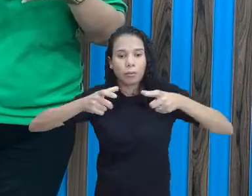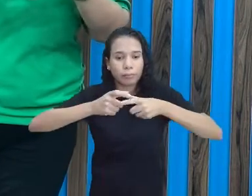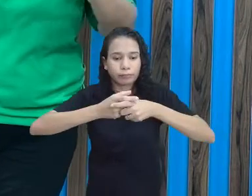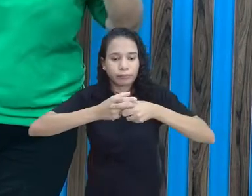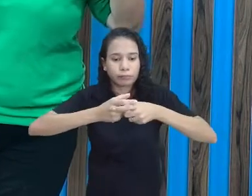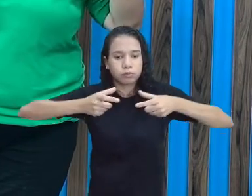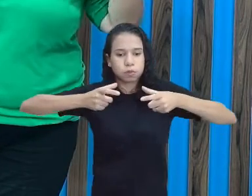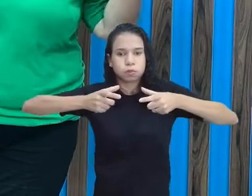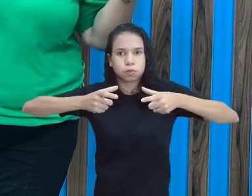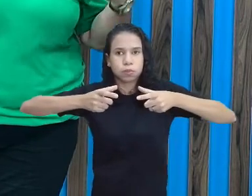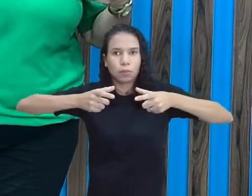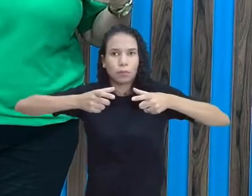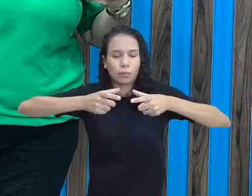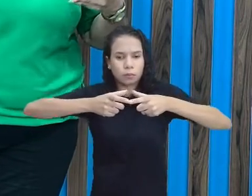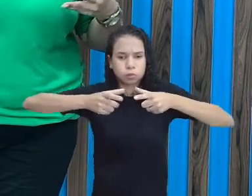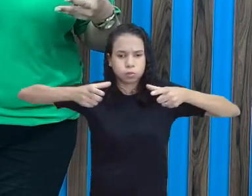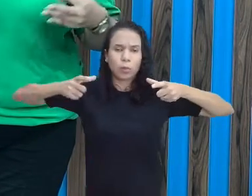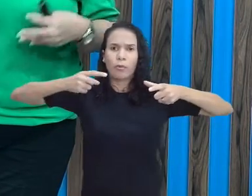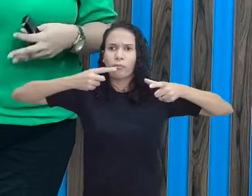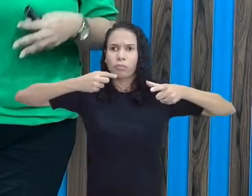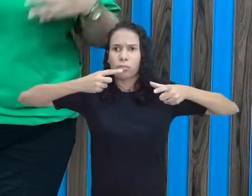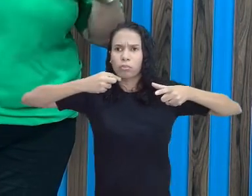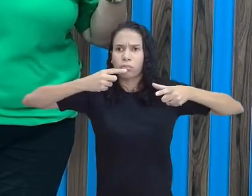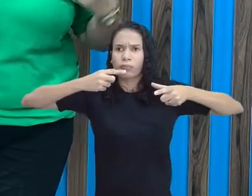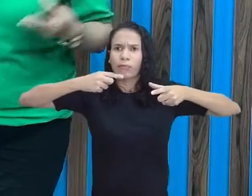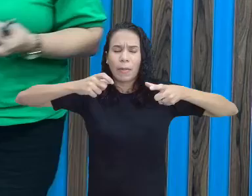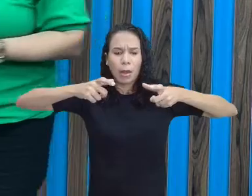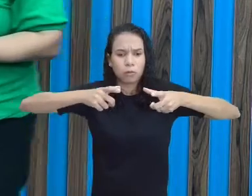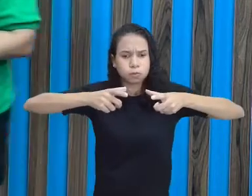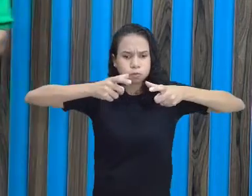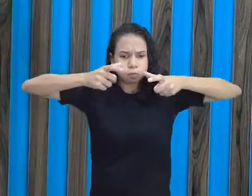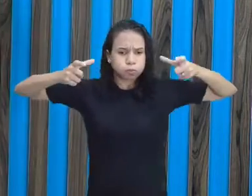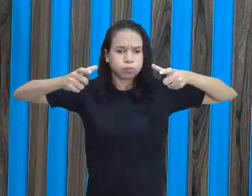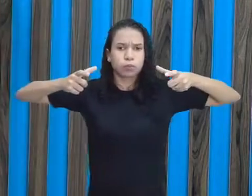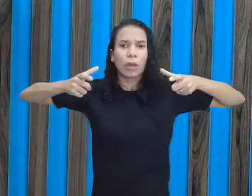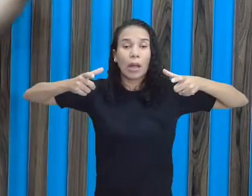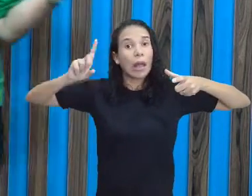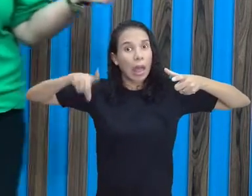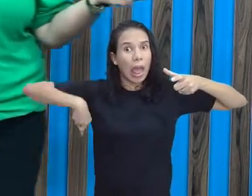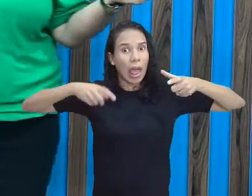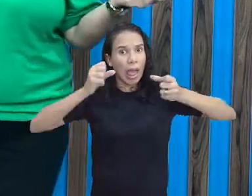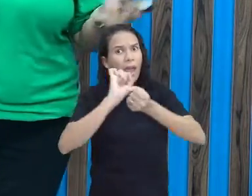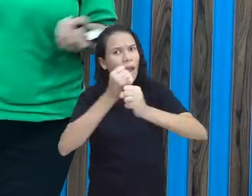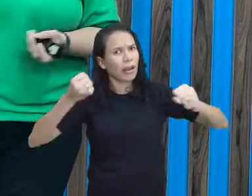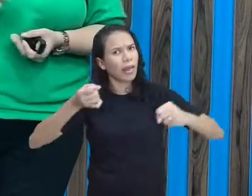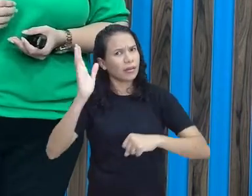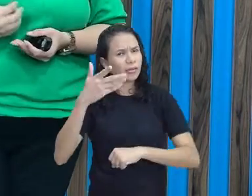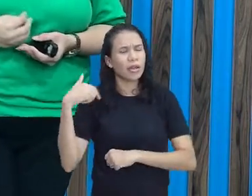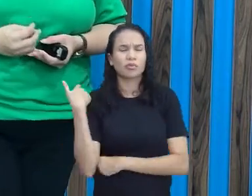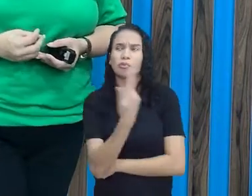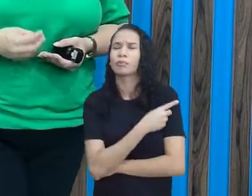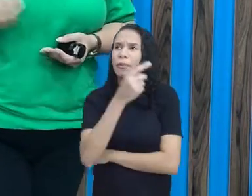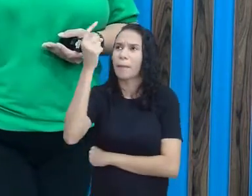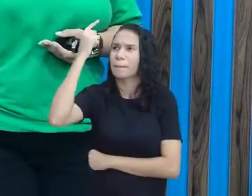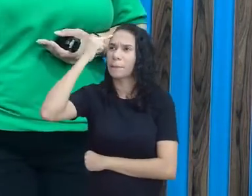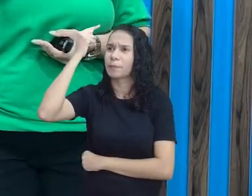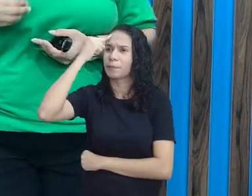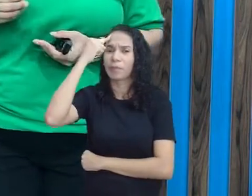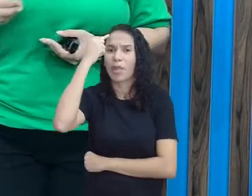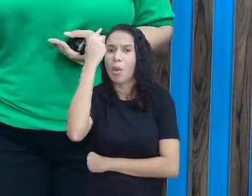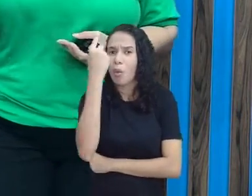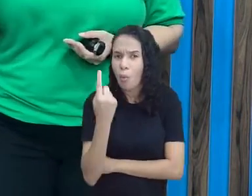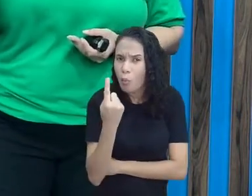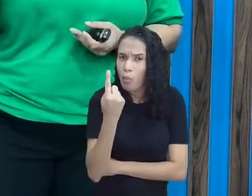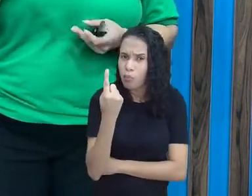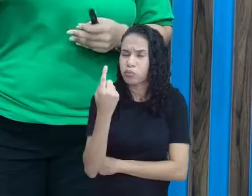vermelha é o quê? Ele vai aumentando de tamanho, vai ficando muito grande. Ele já é muito grande, né, gente? Se a gente pensar que o